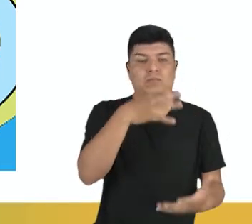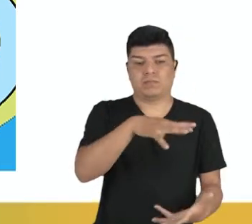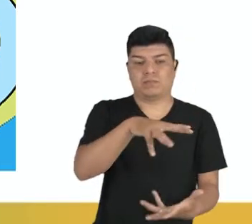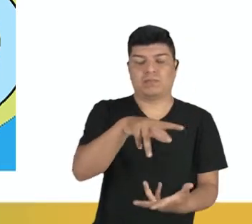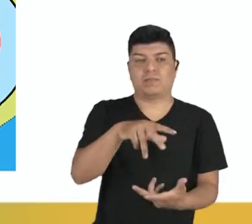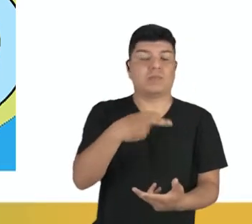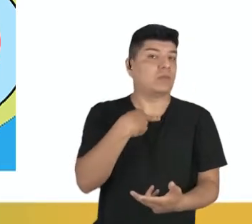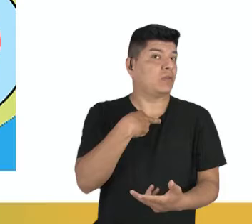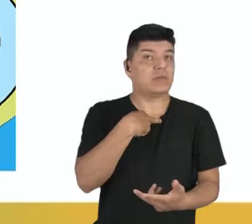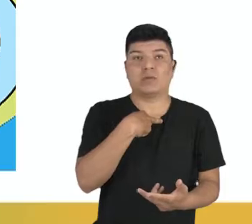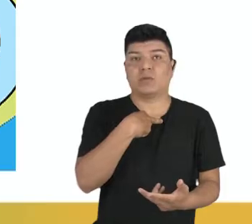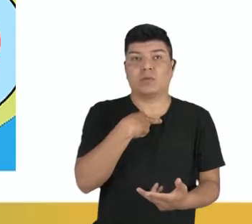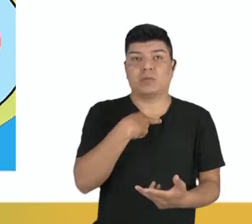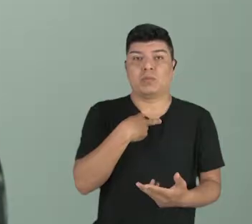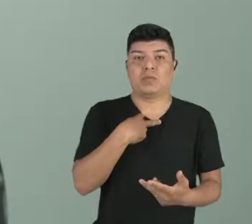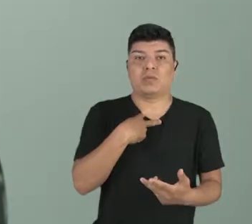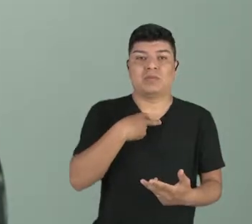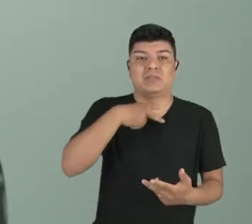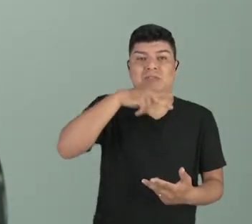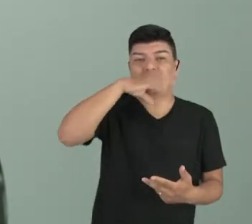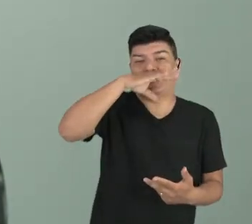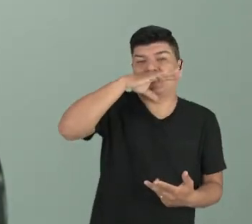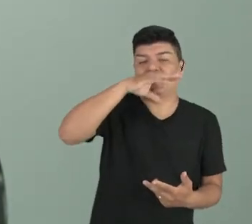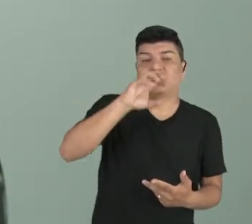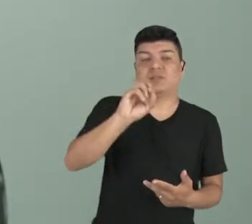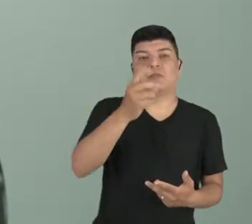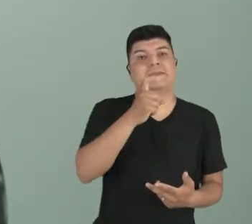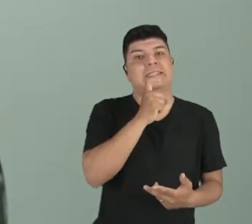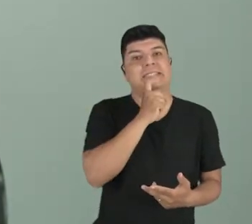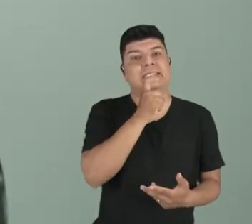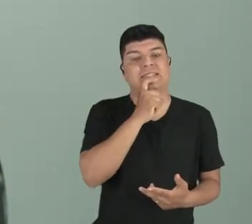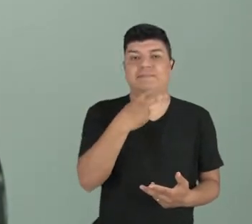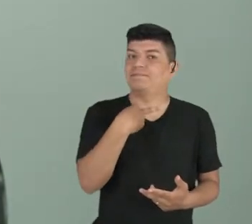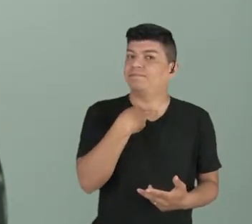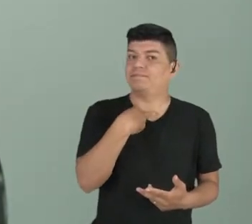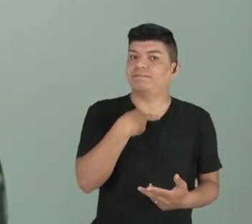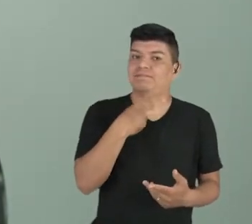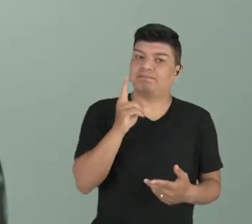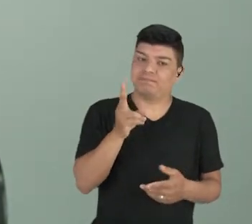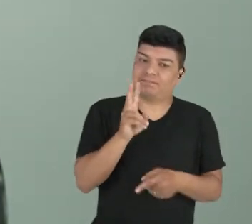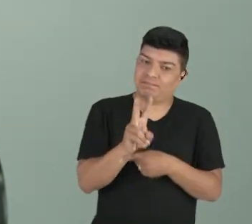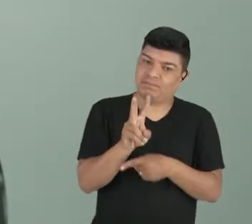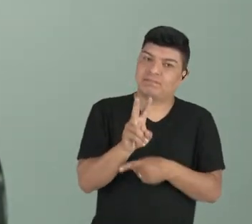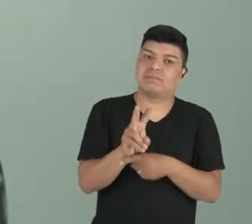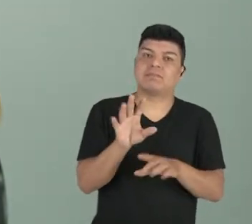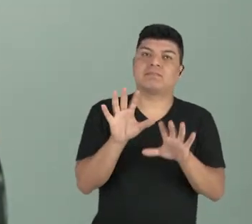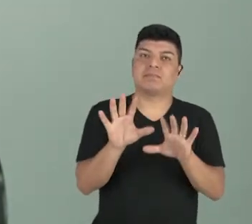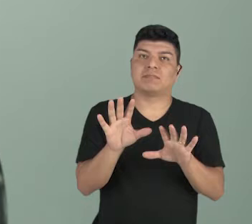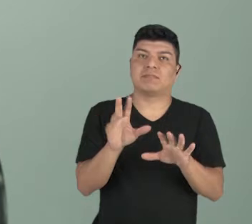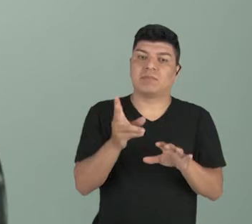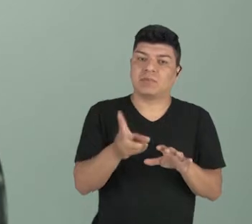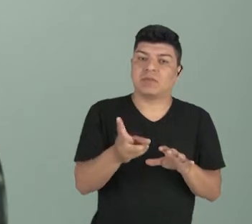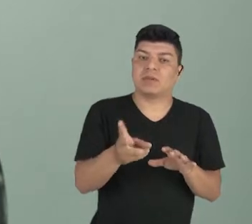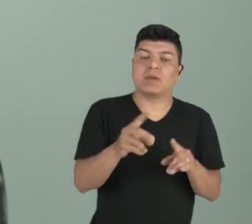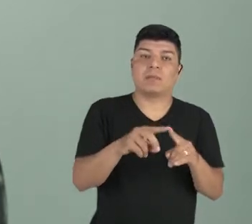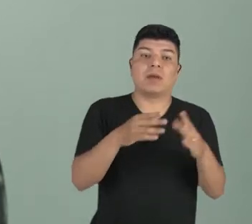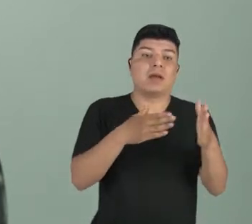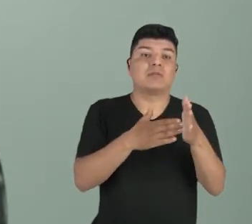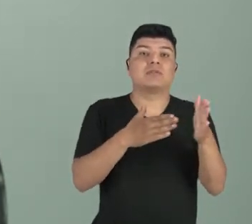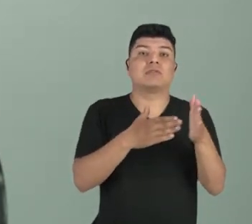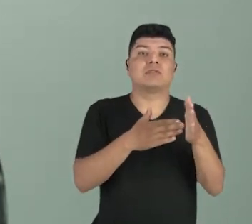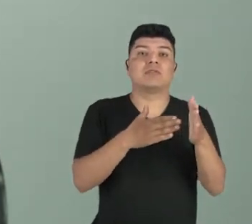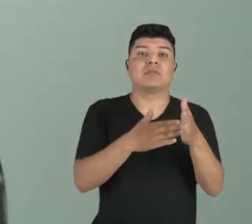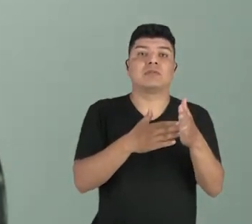planeta não pode ficar muito quente nem muito frio. É aquela questão de manter a temperatura atual. Mas o que impede que